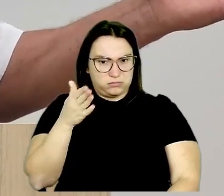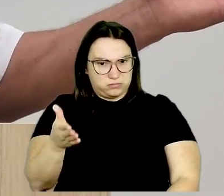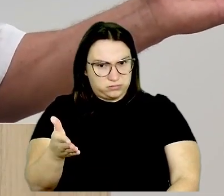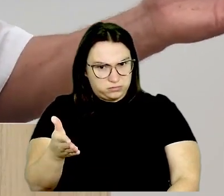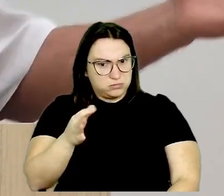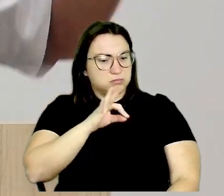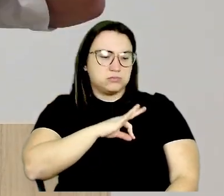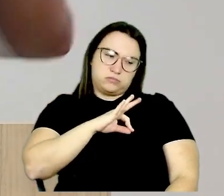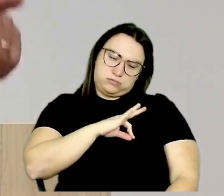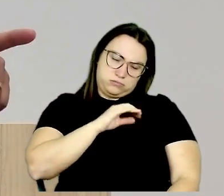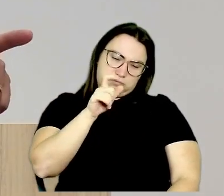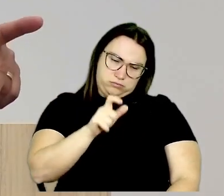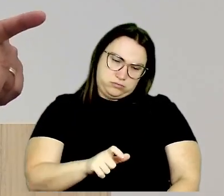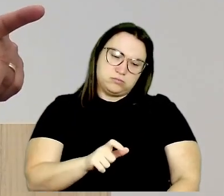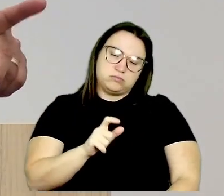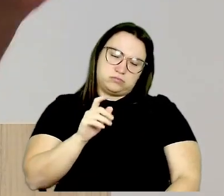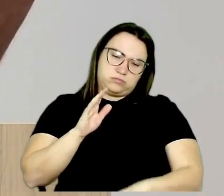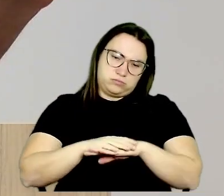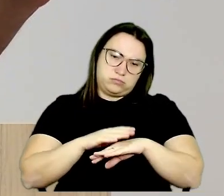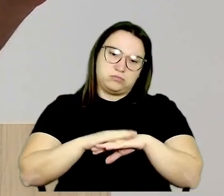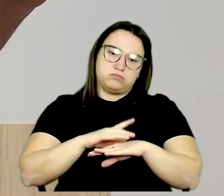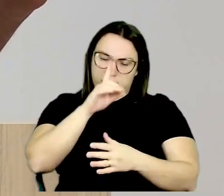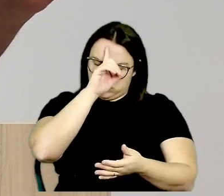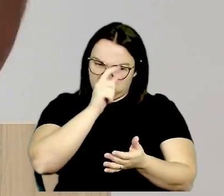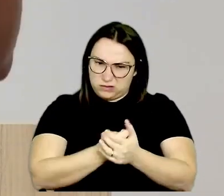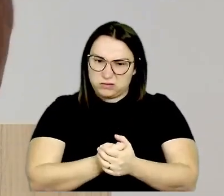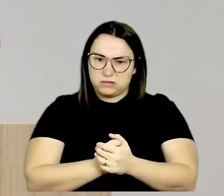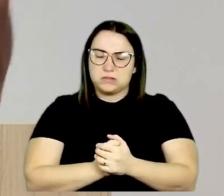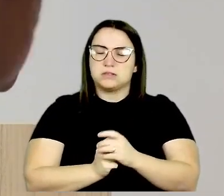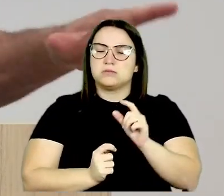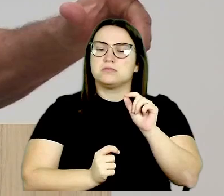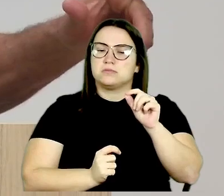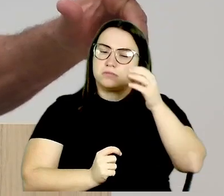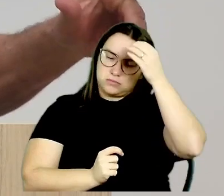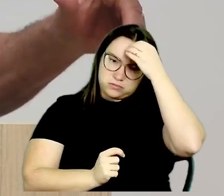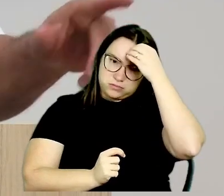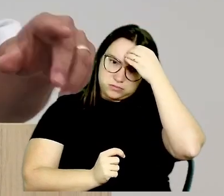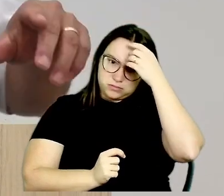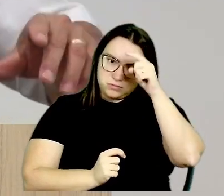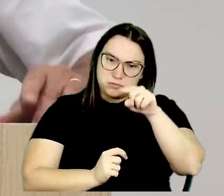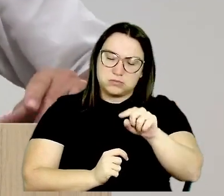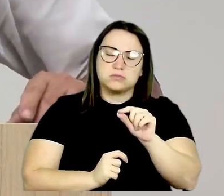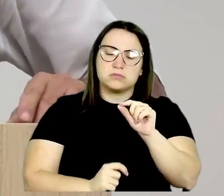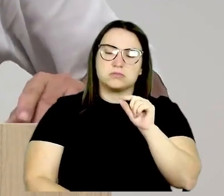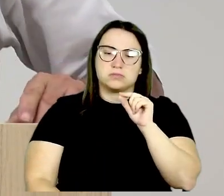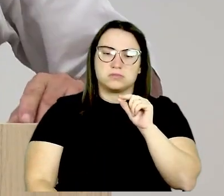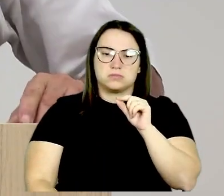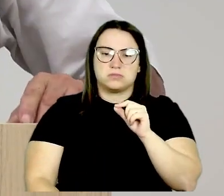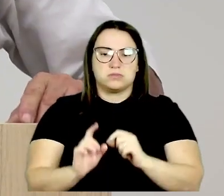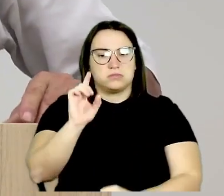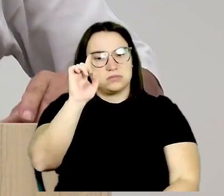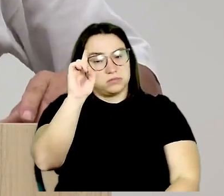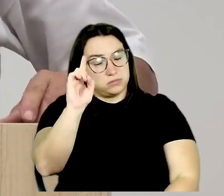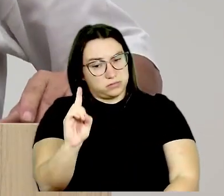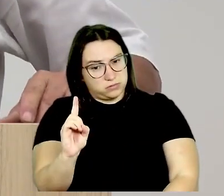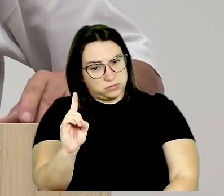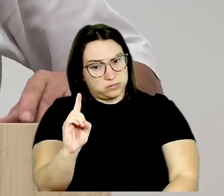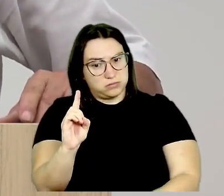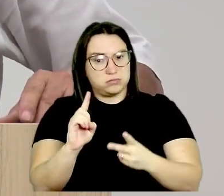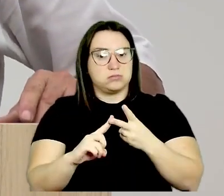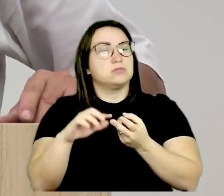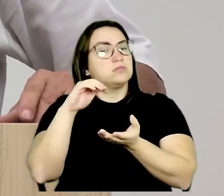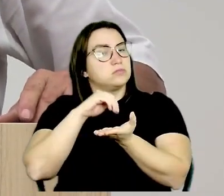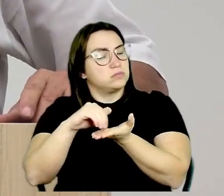tomando atitude. Mas eu até jogo a culpa, sabe, no lombo de quem? Do diretor, do